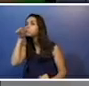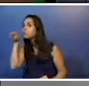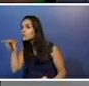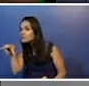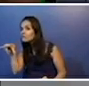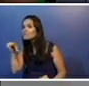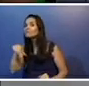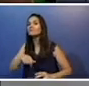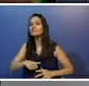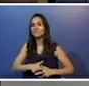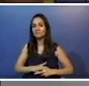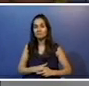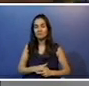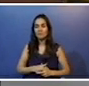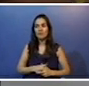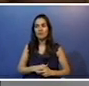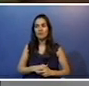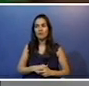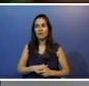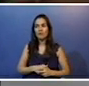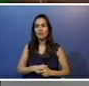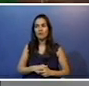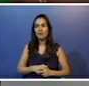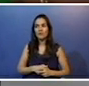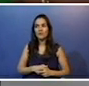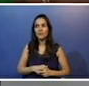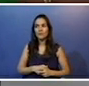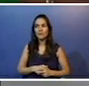As sementinhas.